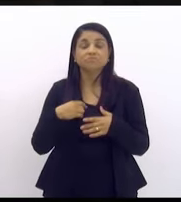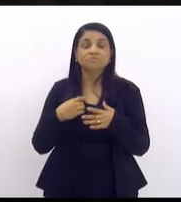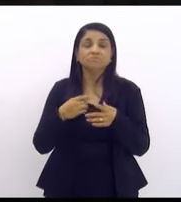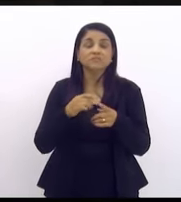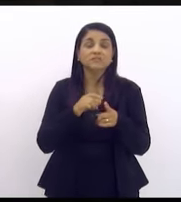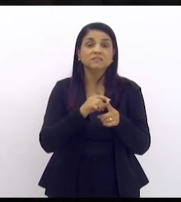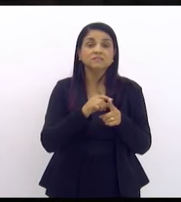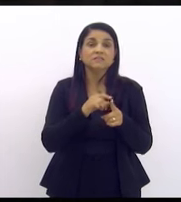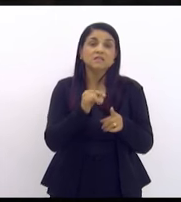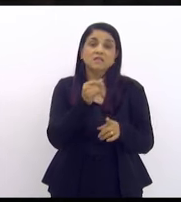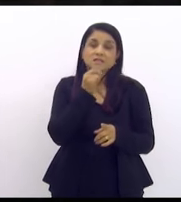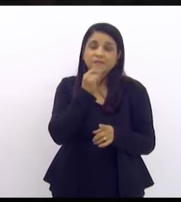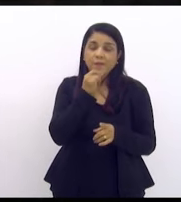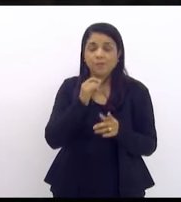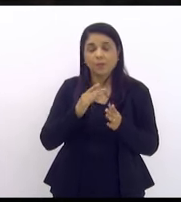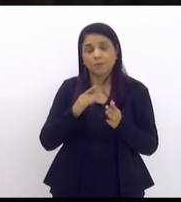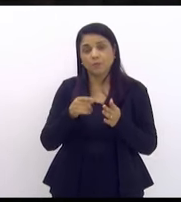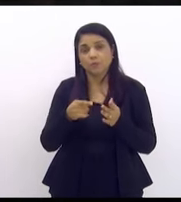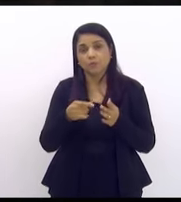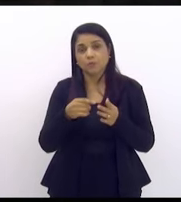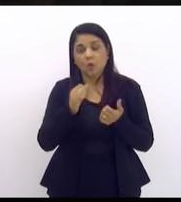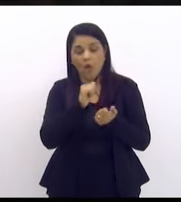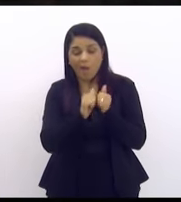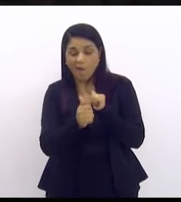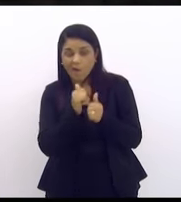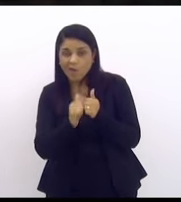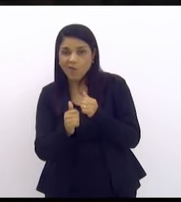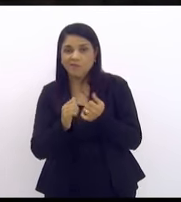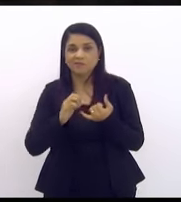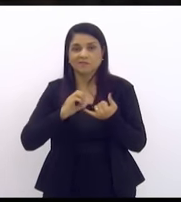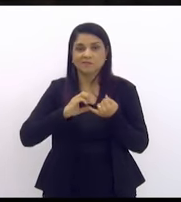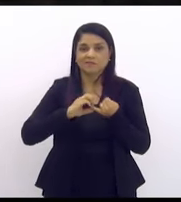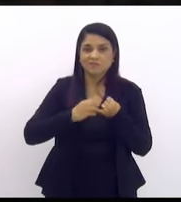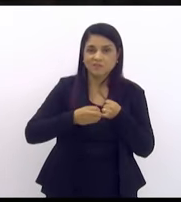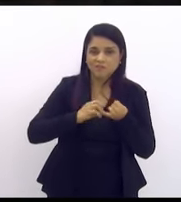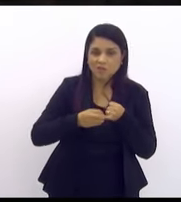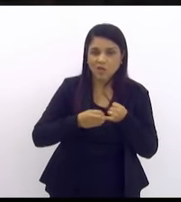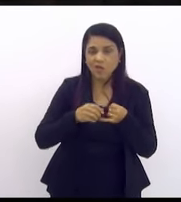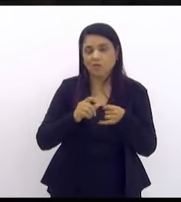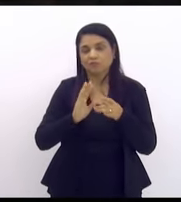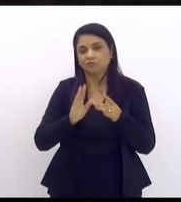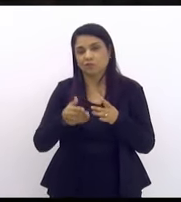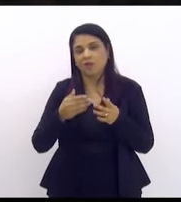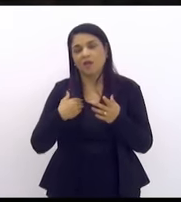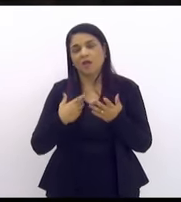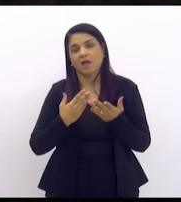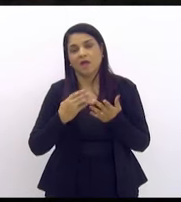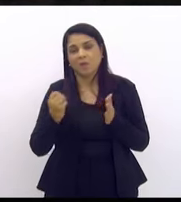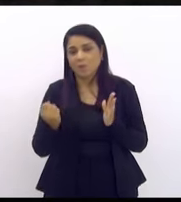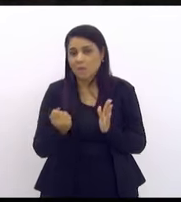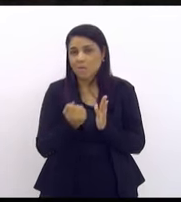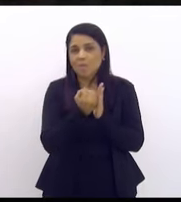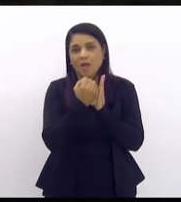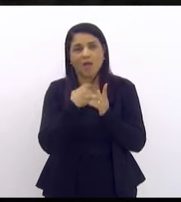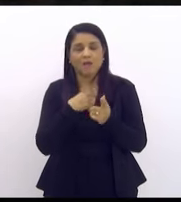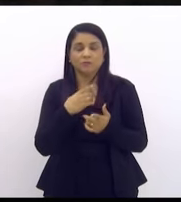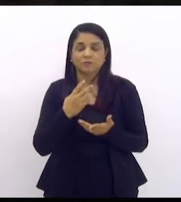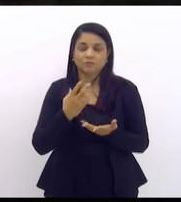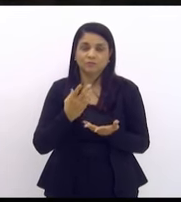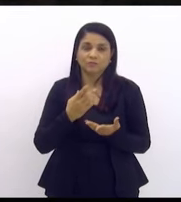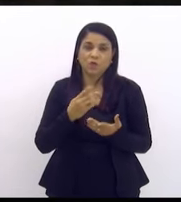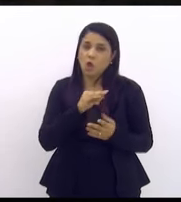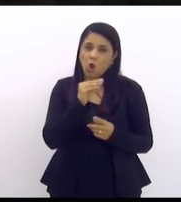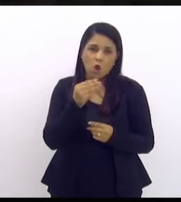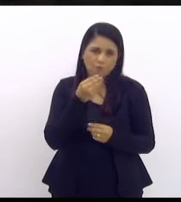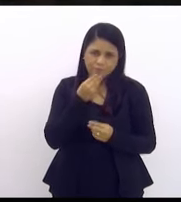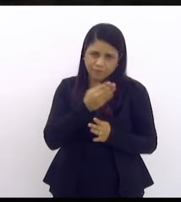social, como a gente votou aqui, a do arroz e feijão, que está objetivado o impacto, é óbvio que arroz e feijão